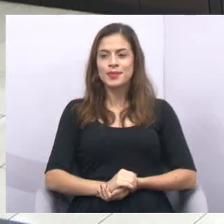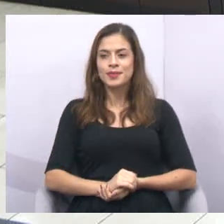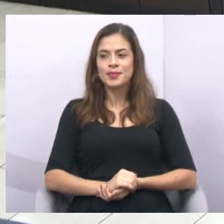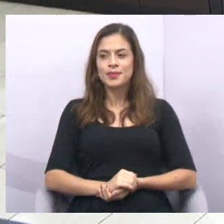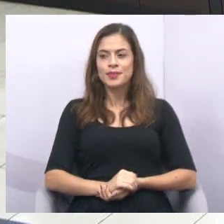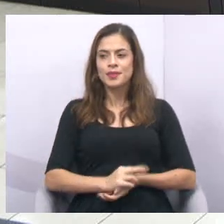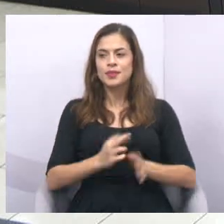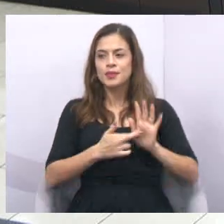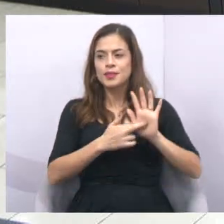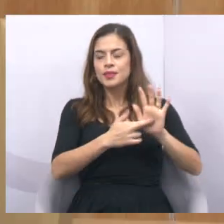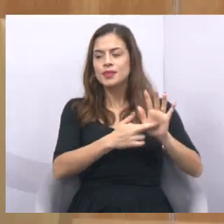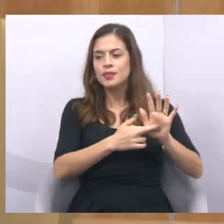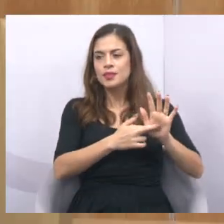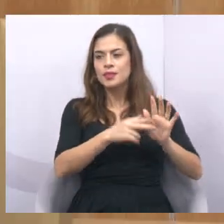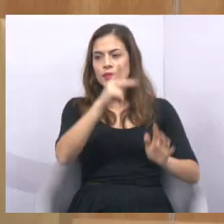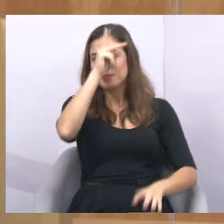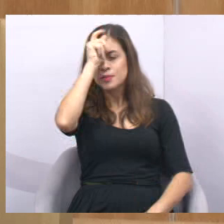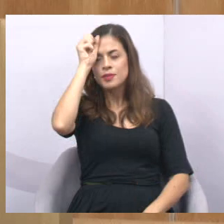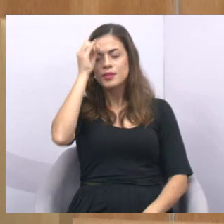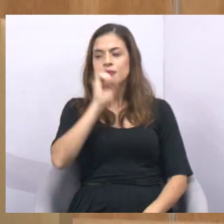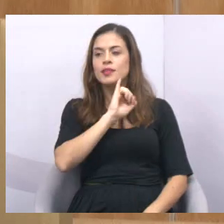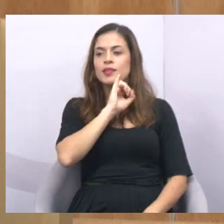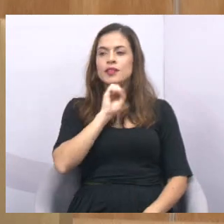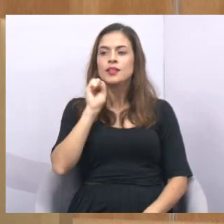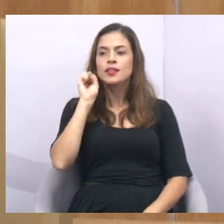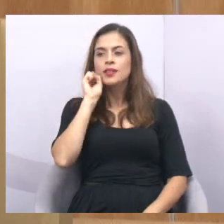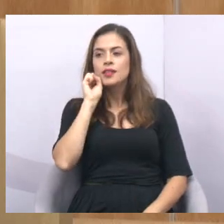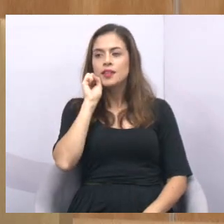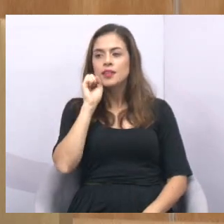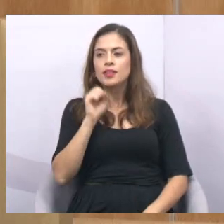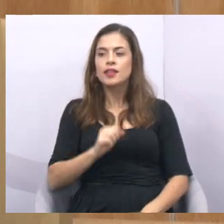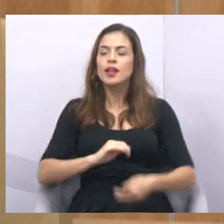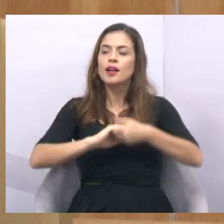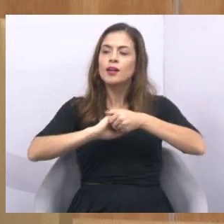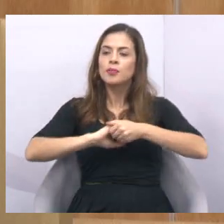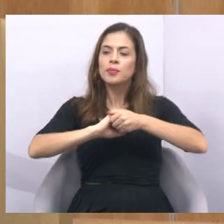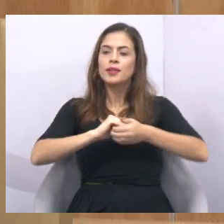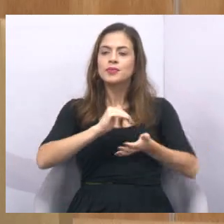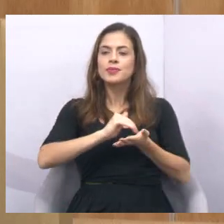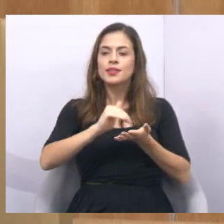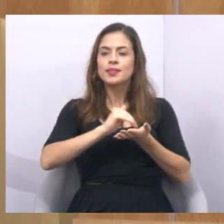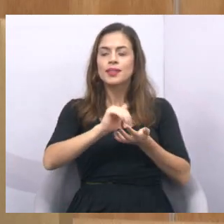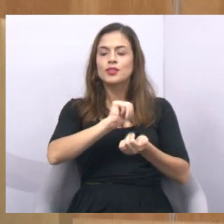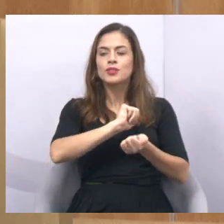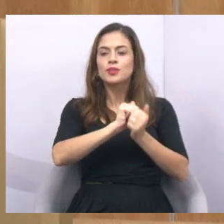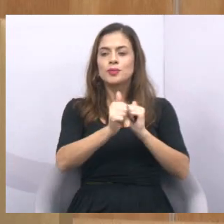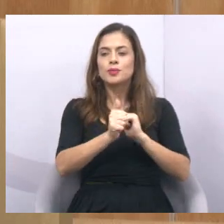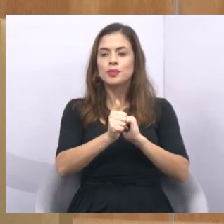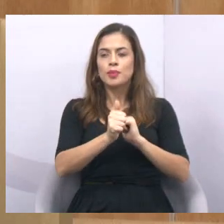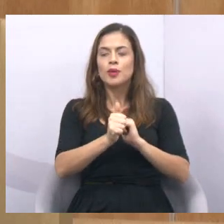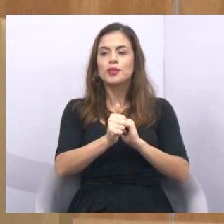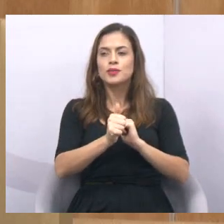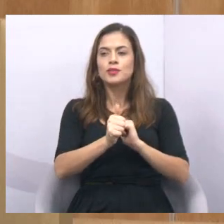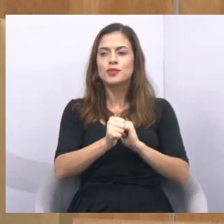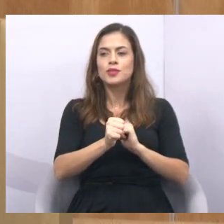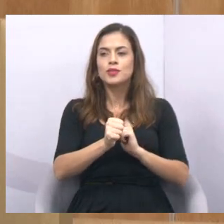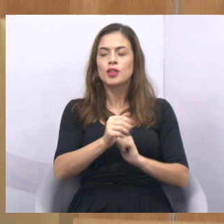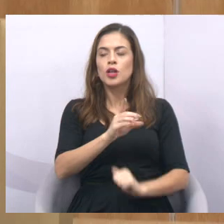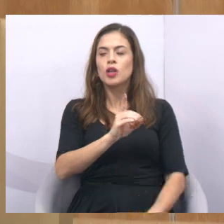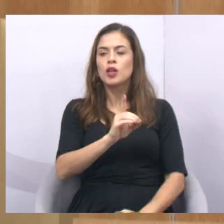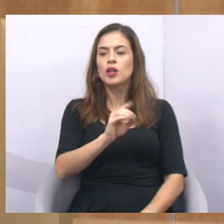nome do prefeito Isaías Santana, que não pôde estar presente hoje, cumprimento o secretário de esportes do município,